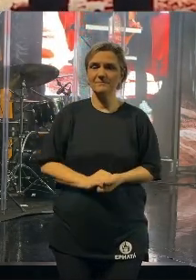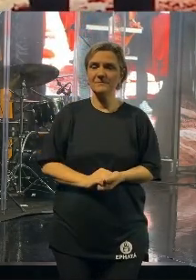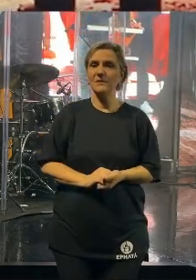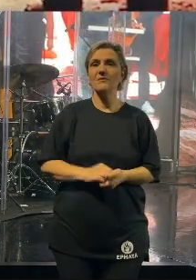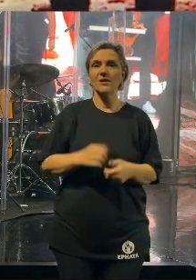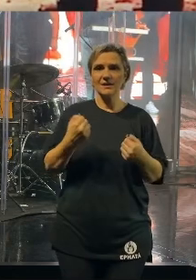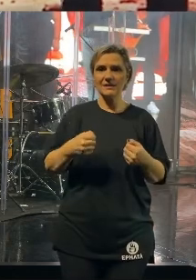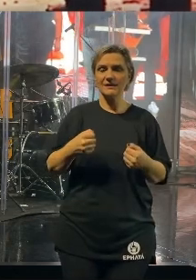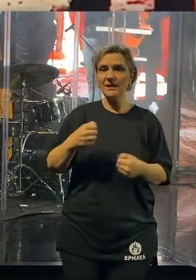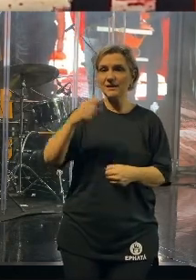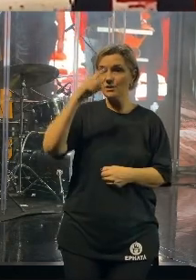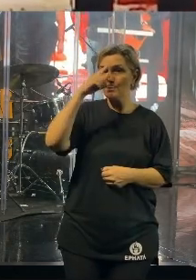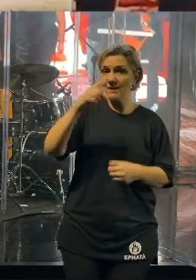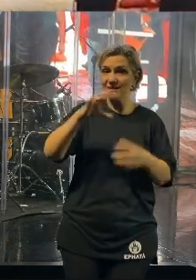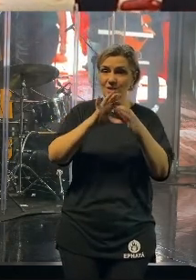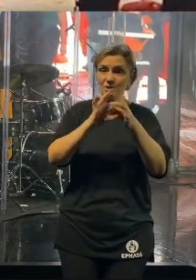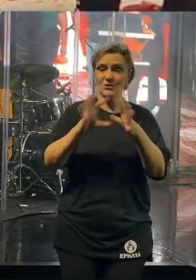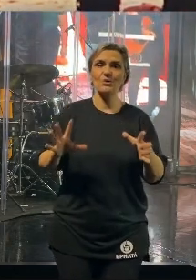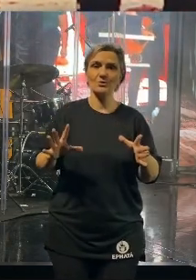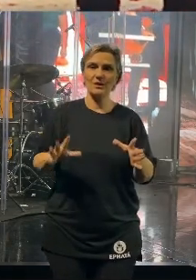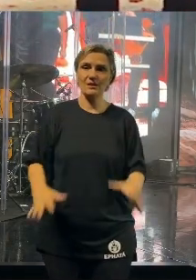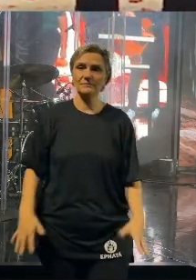vai ter que te mandar soltar.